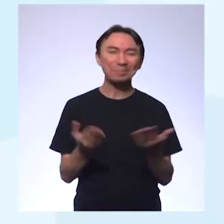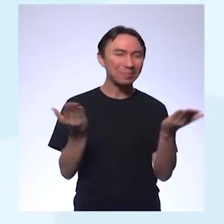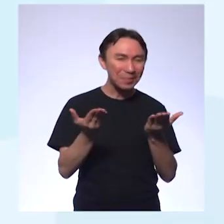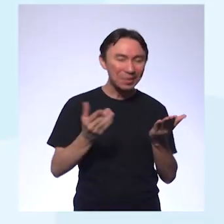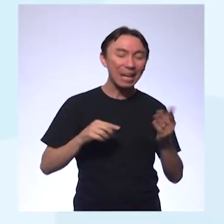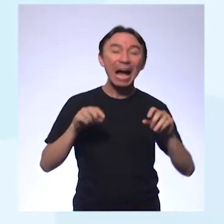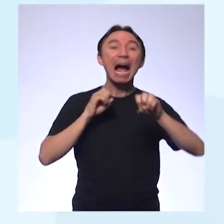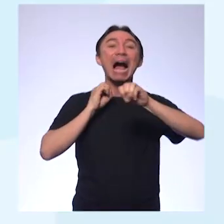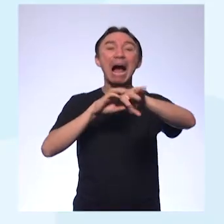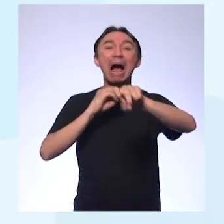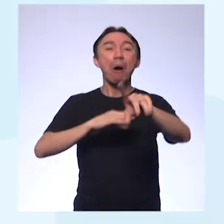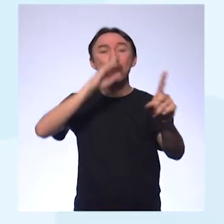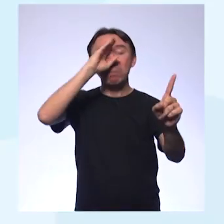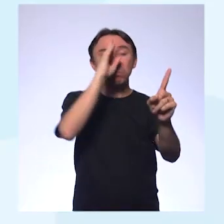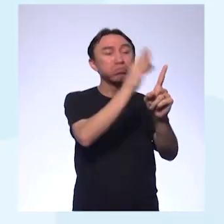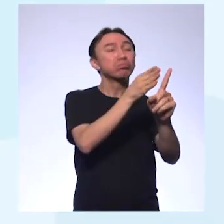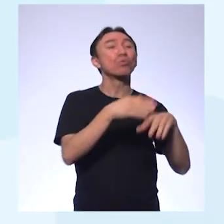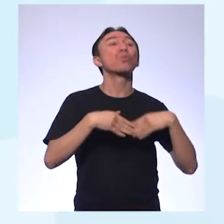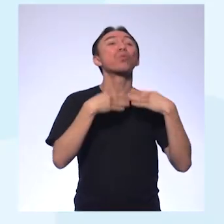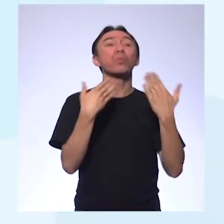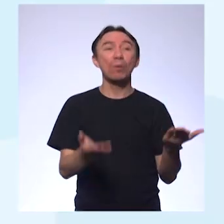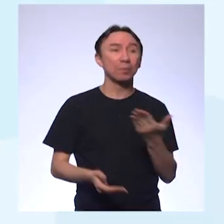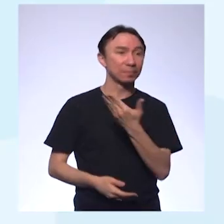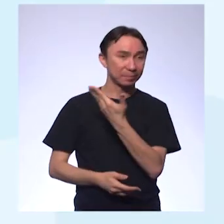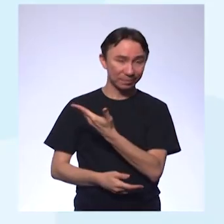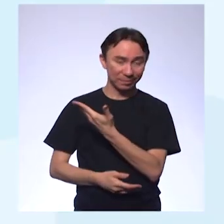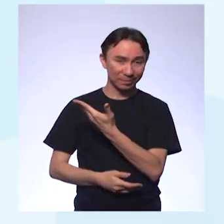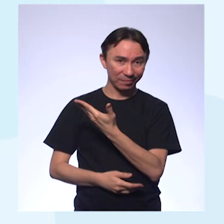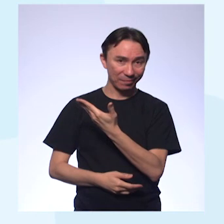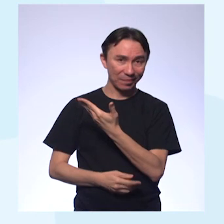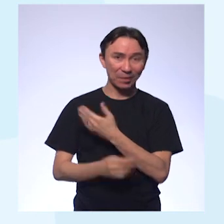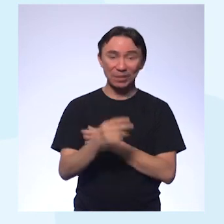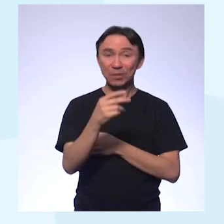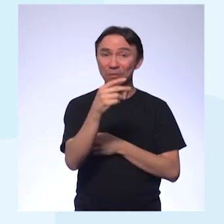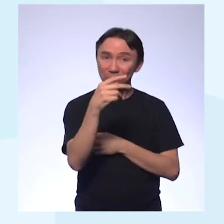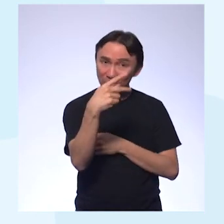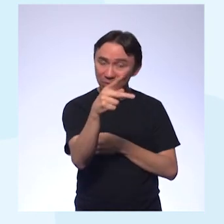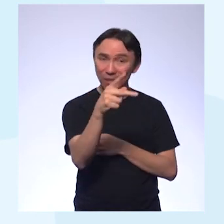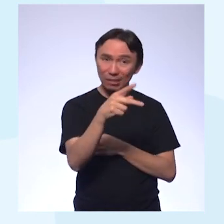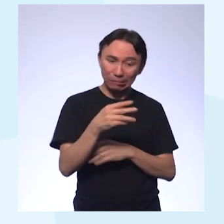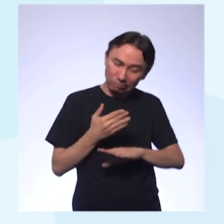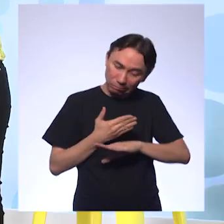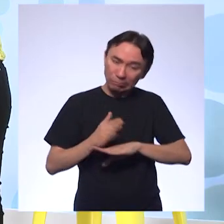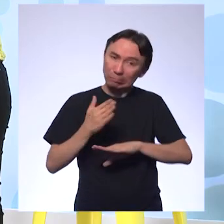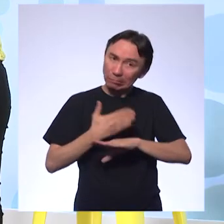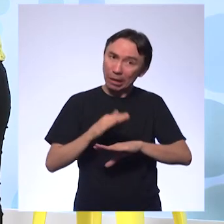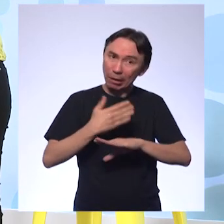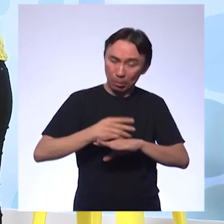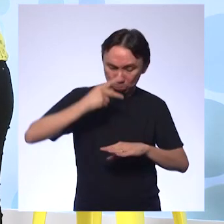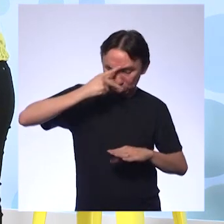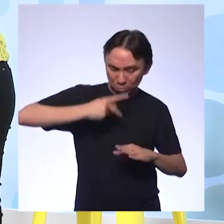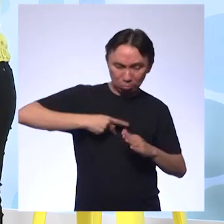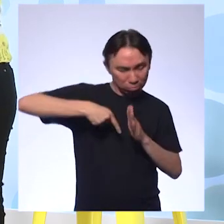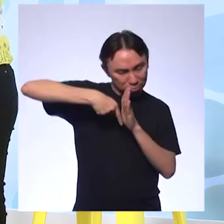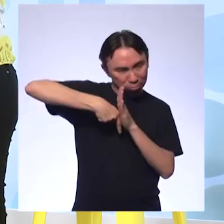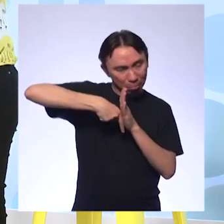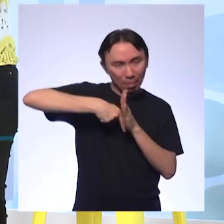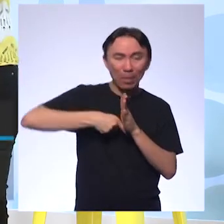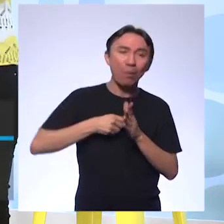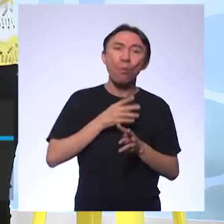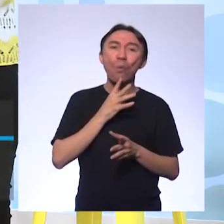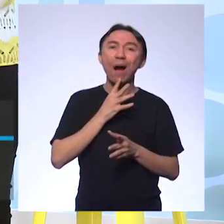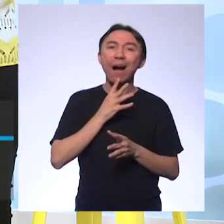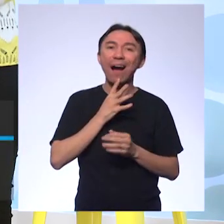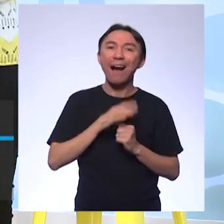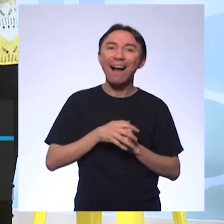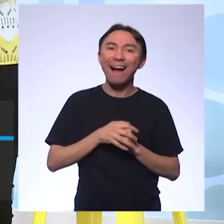aula? Aprender a conhecer-se, que é, inclusive, o principal objetivo do projeto